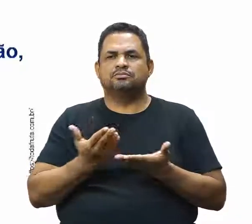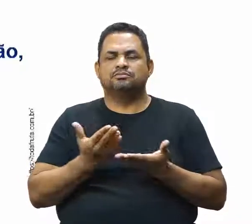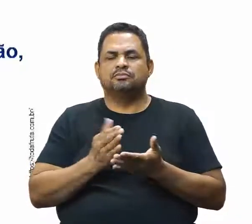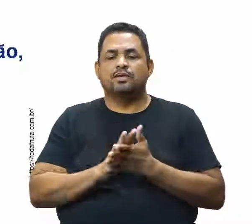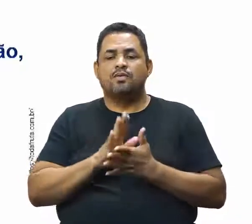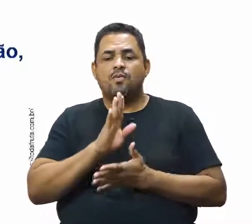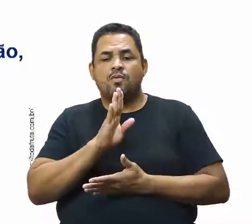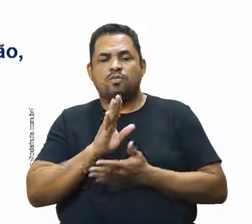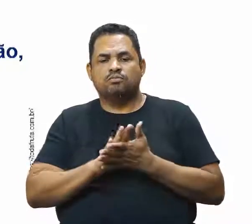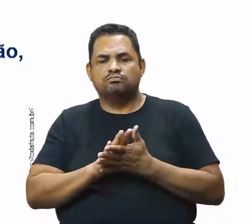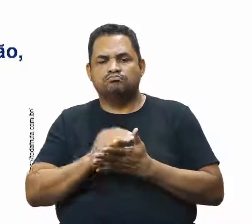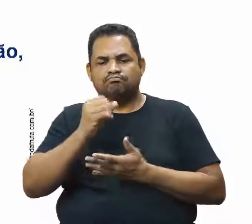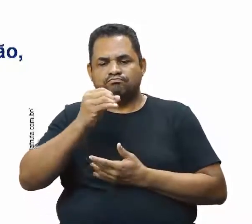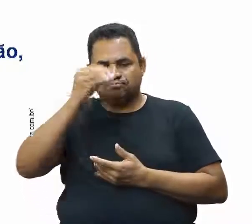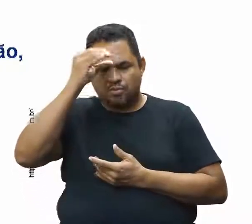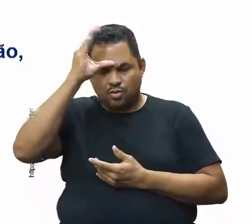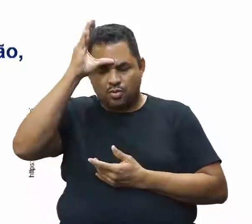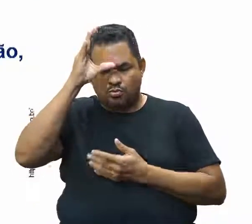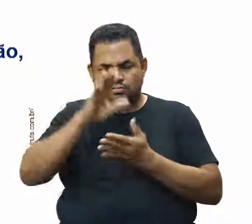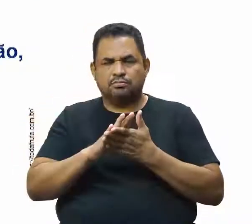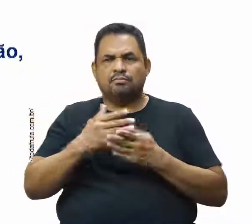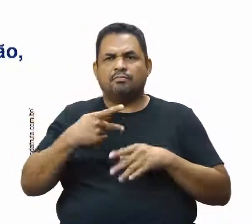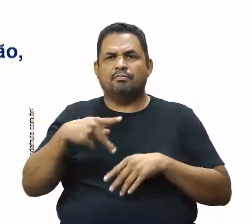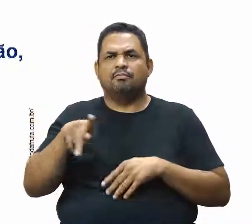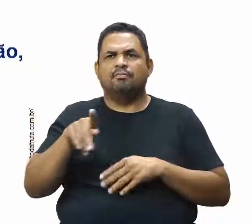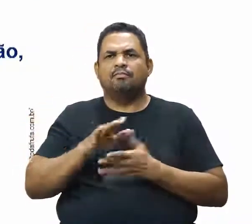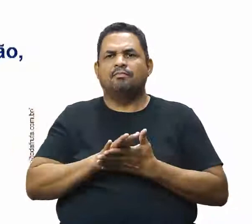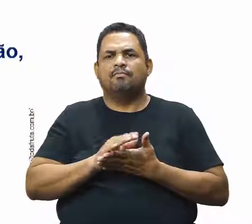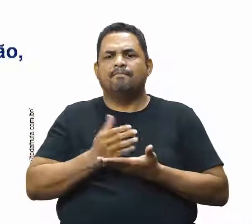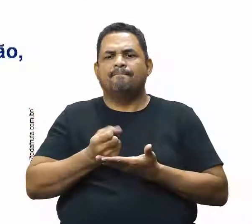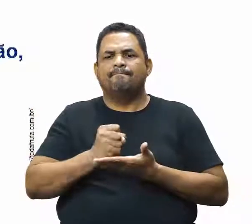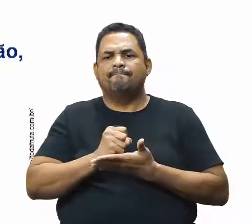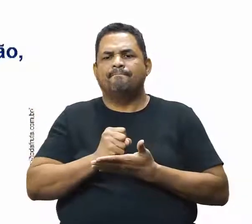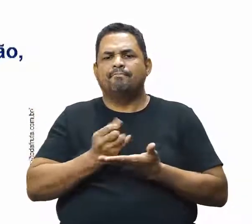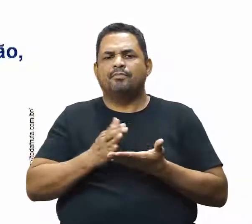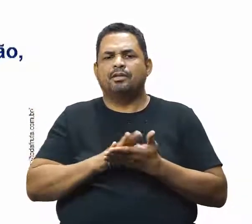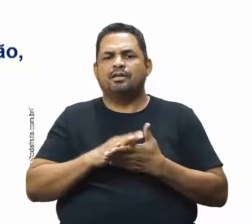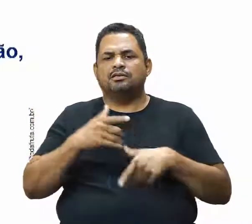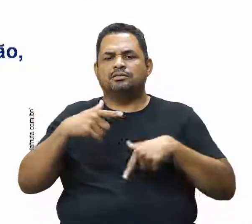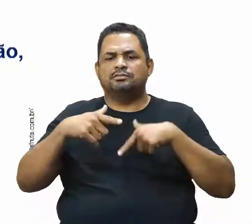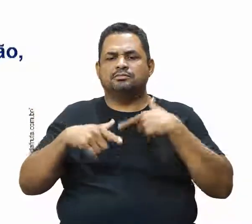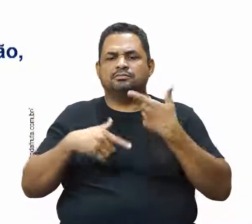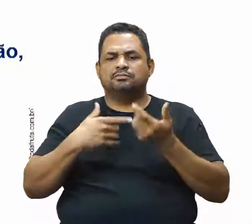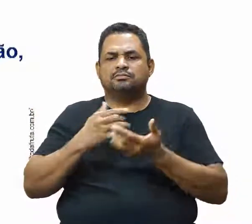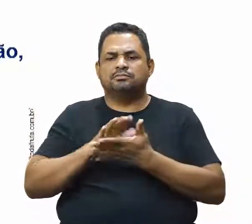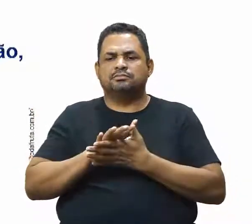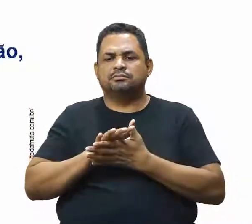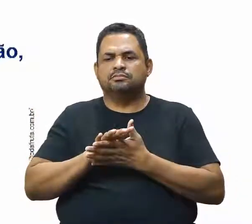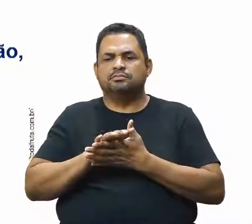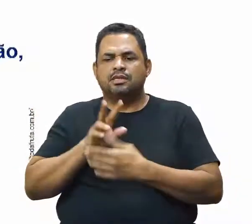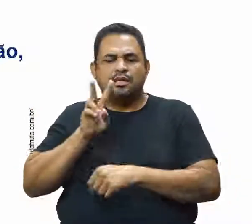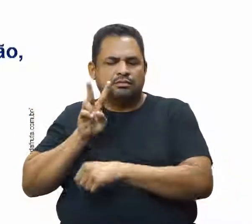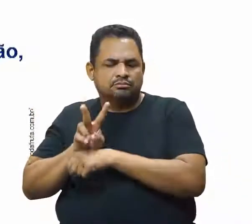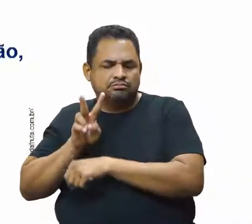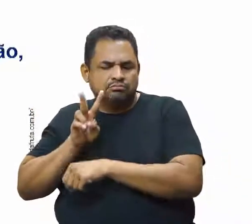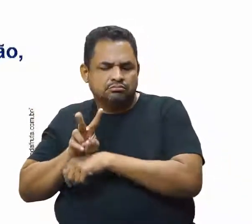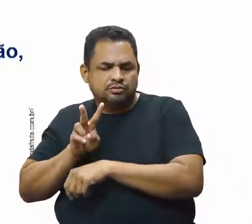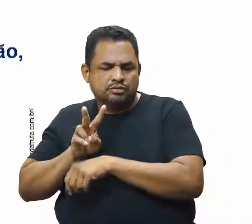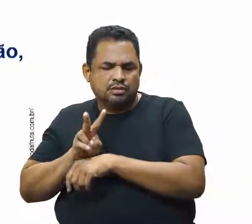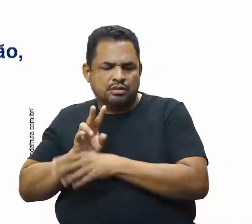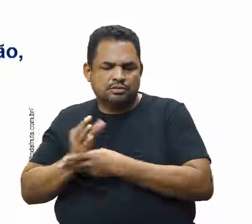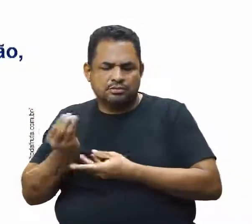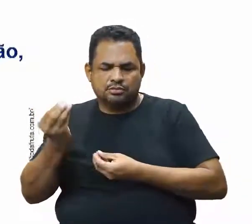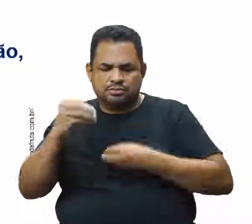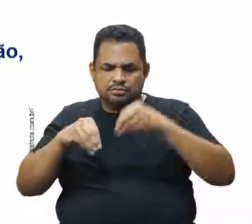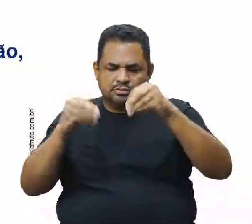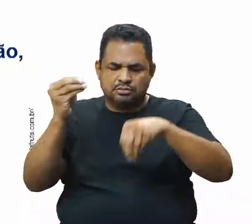de conhecimento para atividade cultural, para tratos culturais, que é a